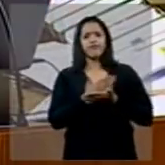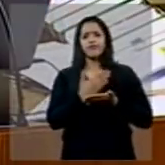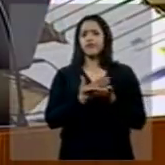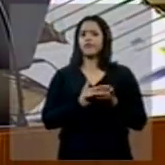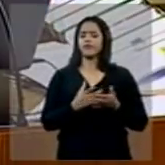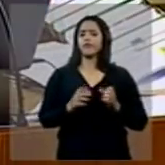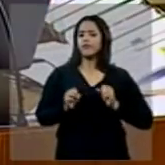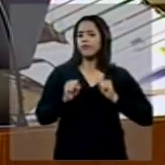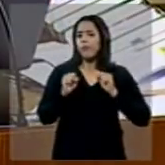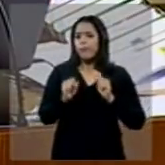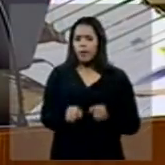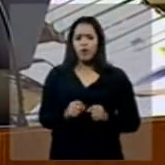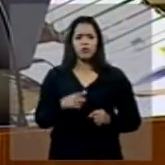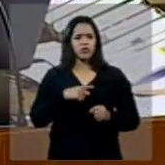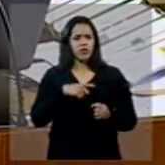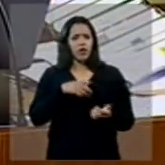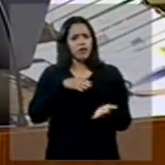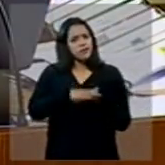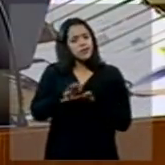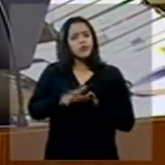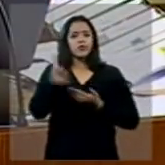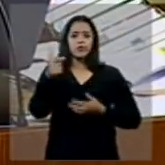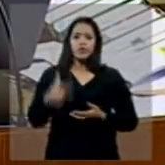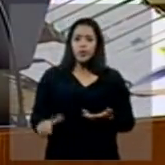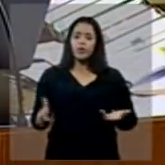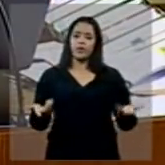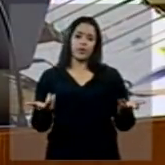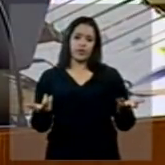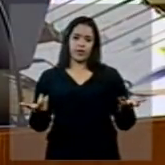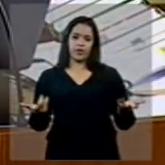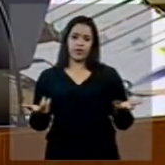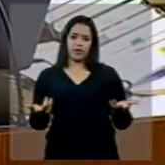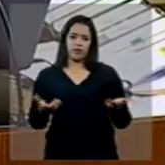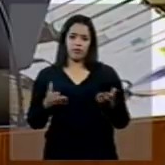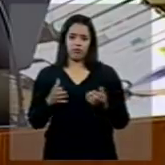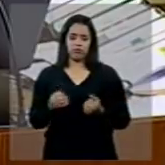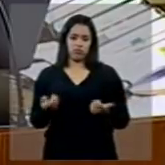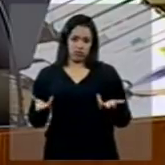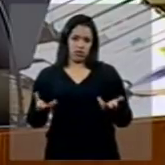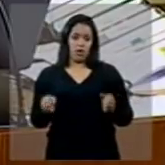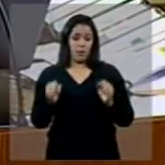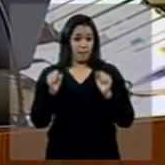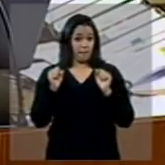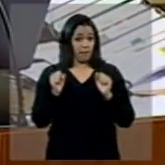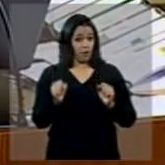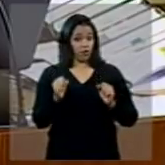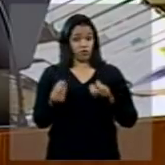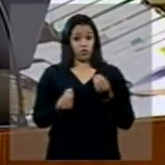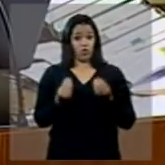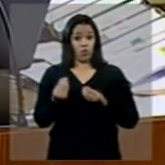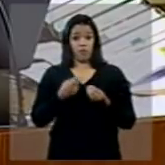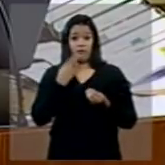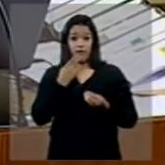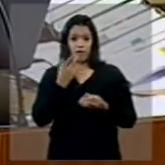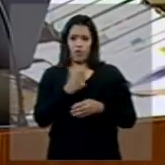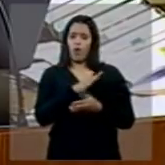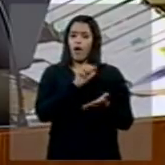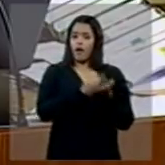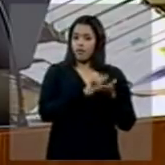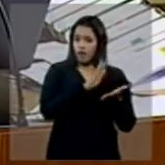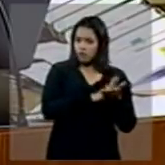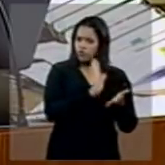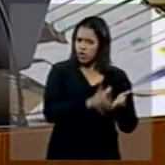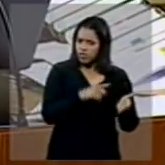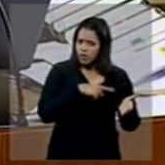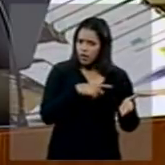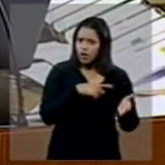ser reimpresso, pode ser imprimido um caderno suplementar. Porque, como disse o ministro Marco Aurélio, o cadastro existe.